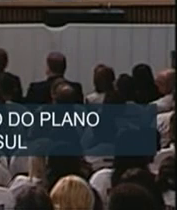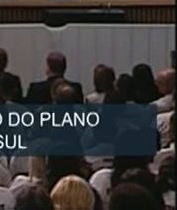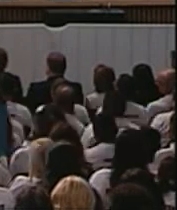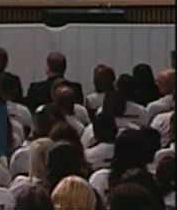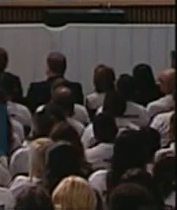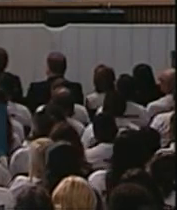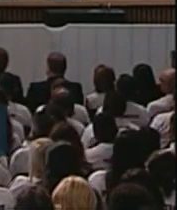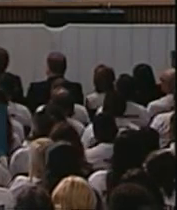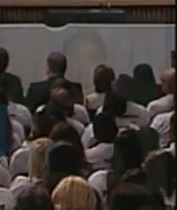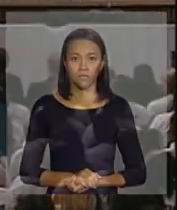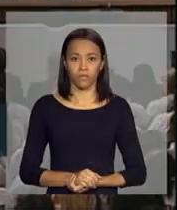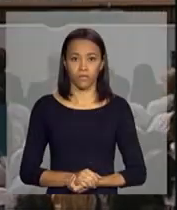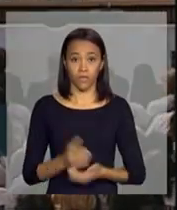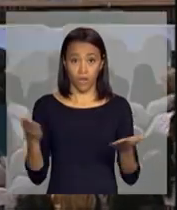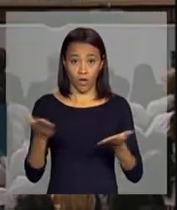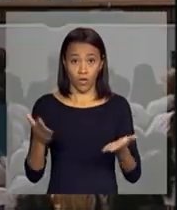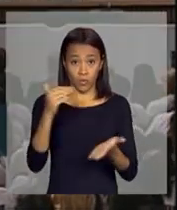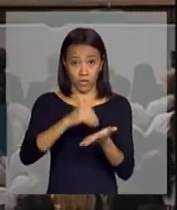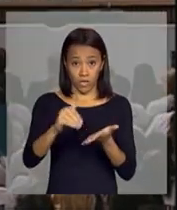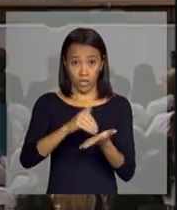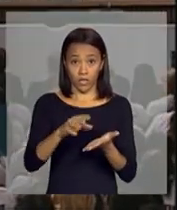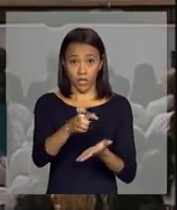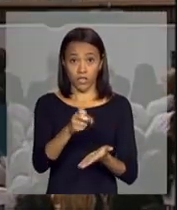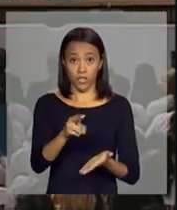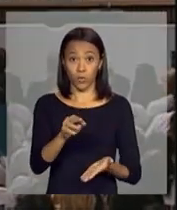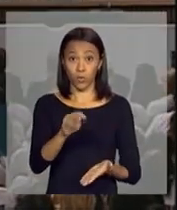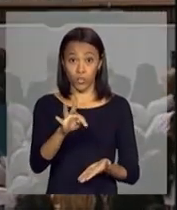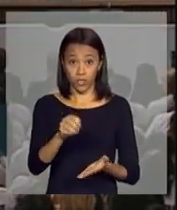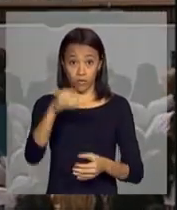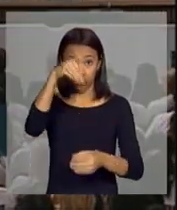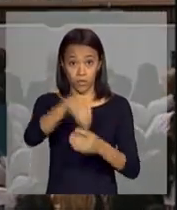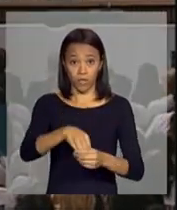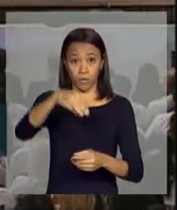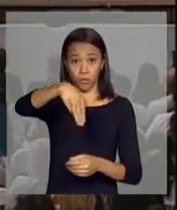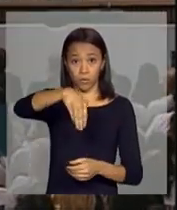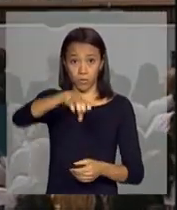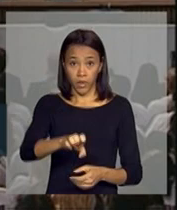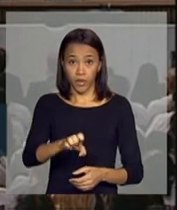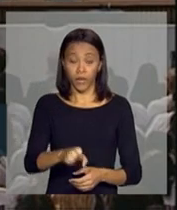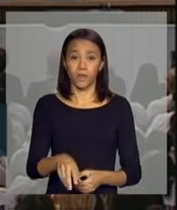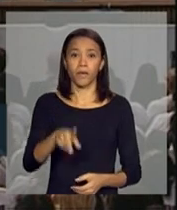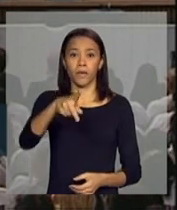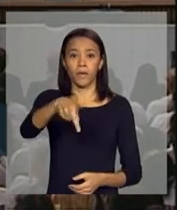Fará uso da palavra o secretário-executivo do Ministério da Educação, Henrique Paim.